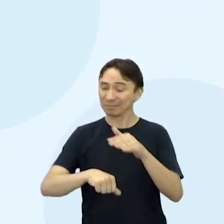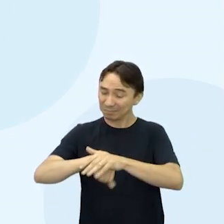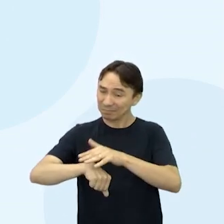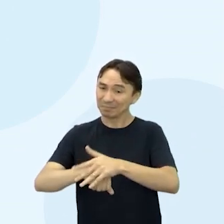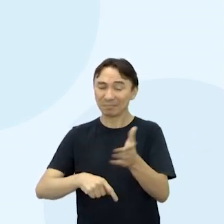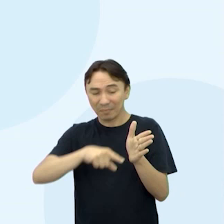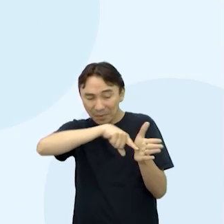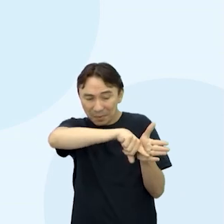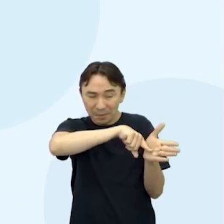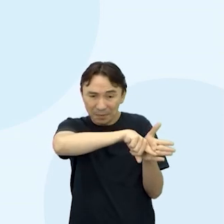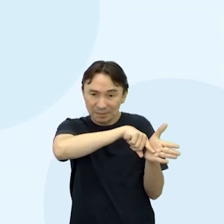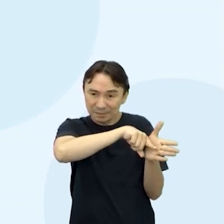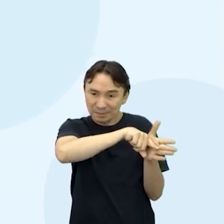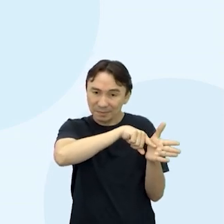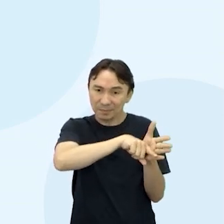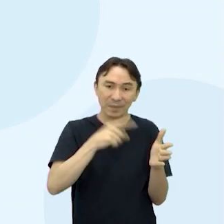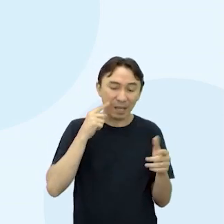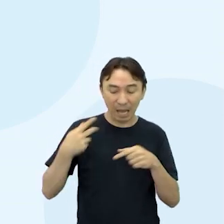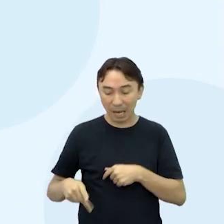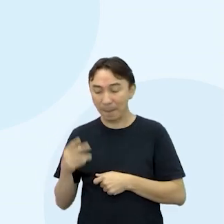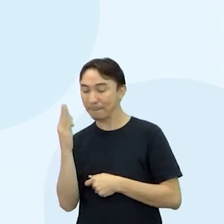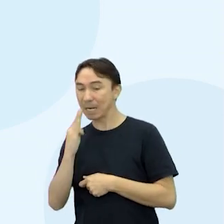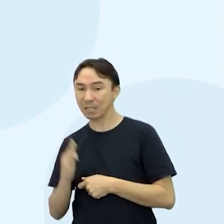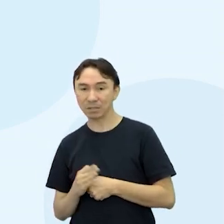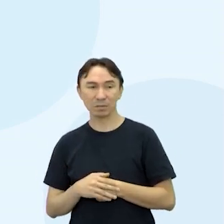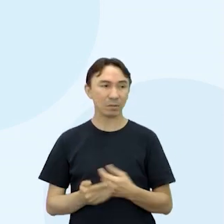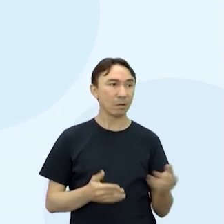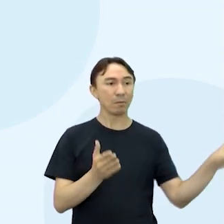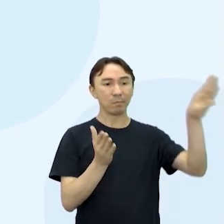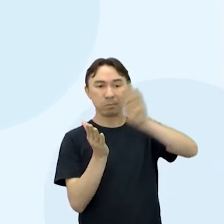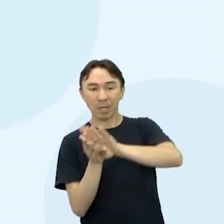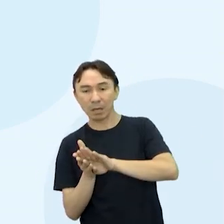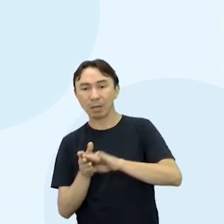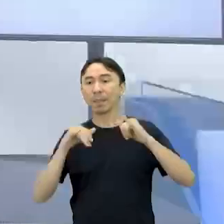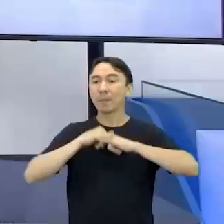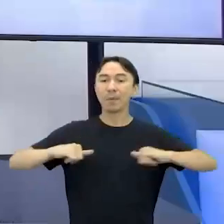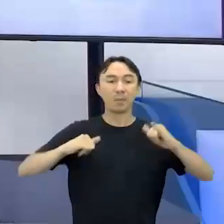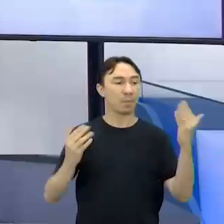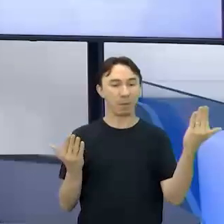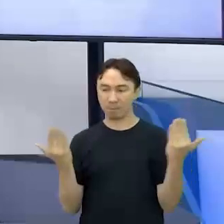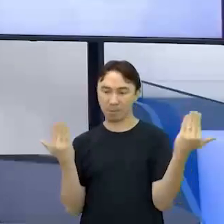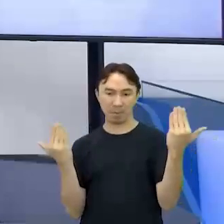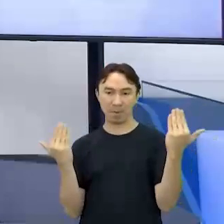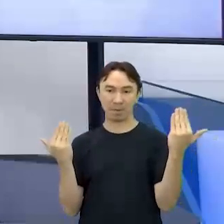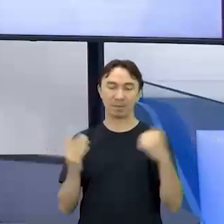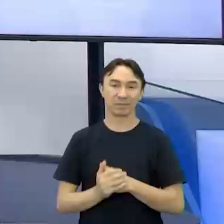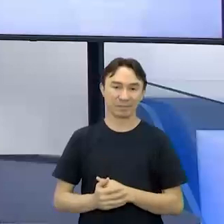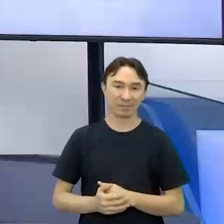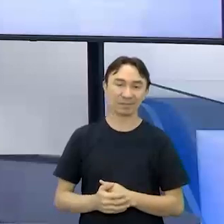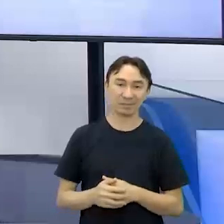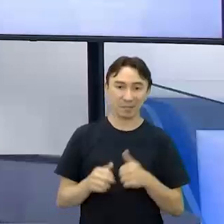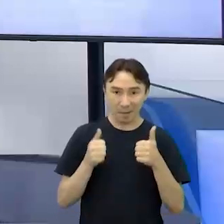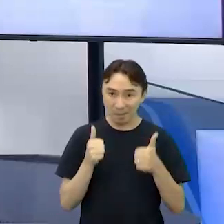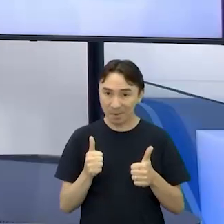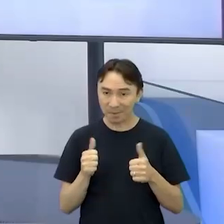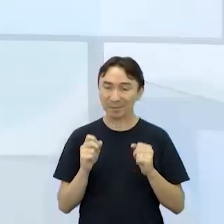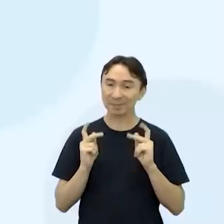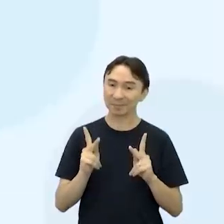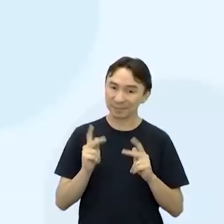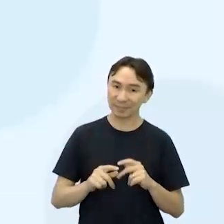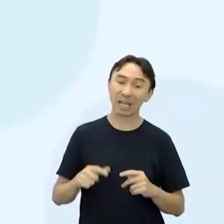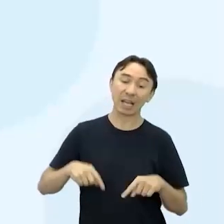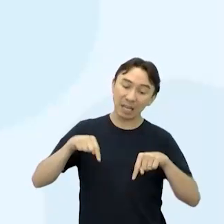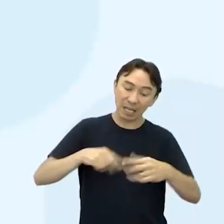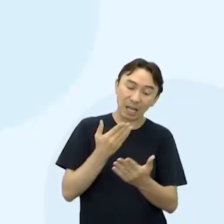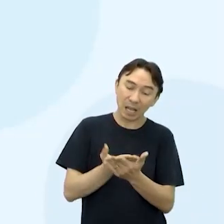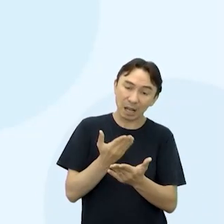noticiários brasileiros. Faça a comparação de como essas notícias chegam até nós no Brasil, ou seja, veja a aula e faça o que foi proposto ao final da aula. Não esqueça de avaliar a